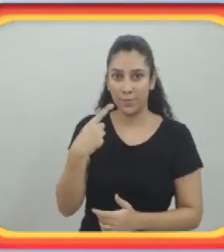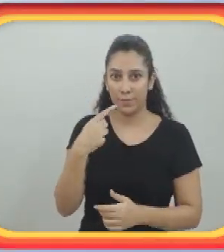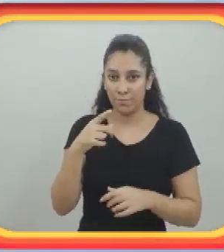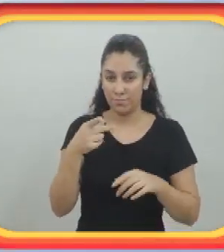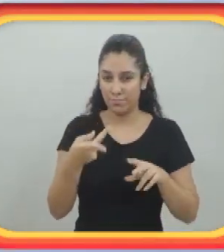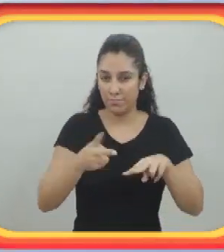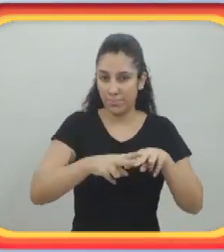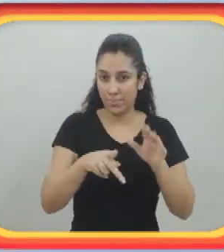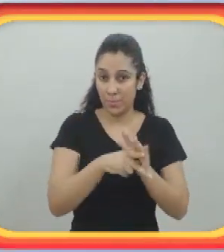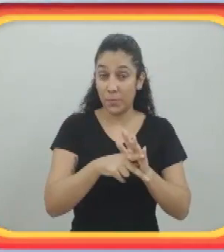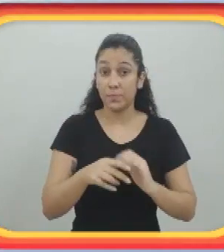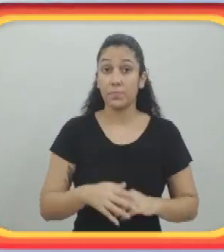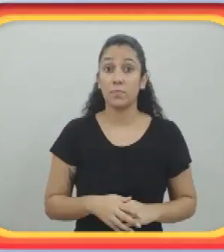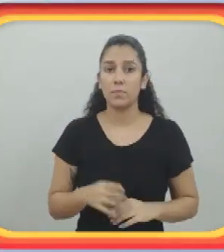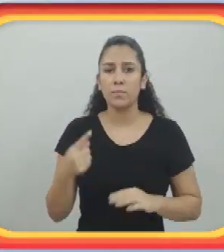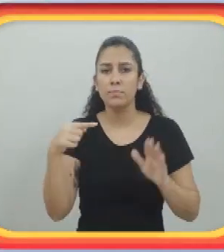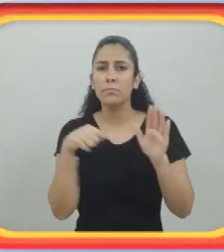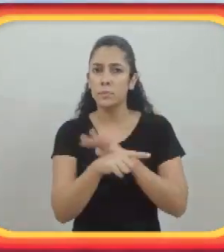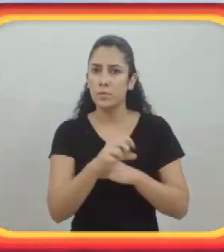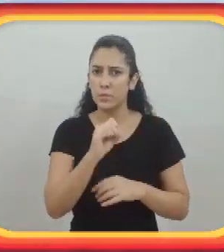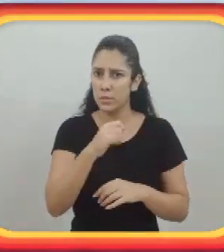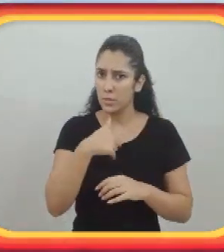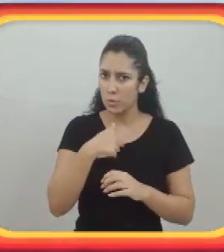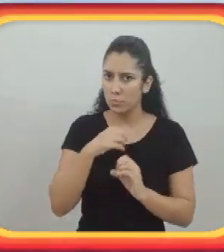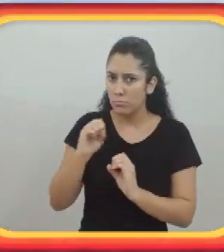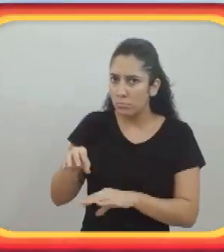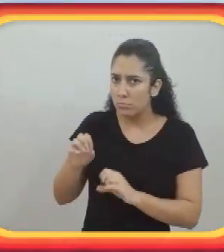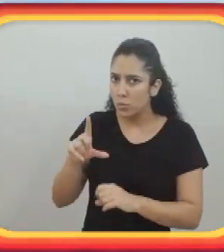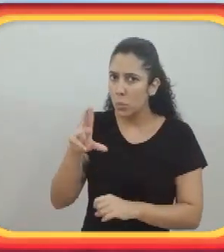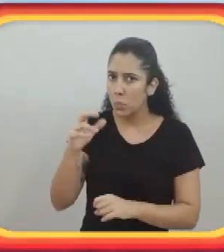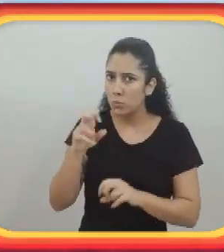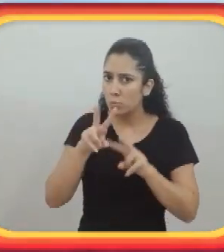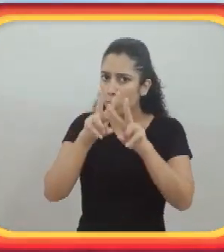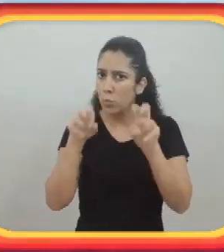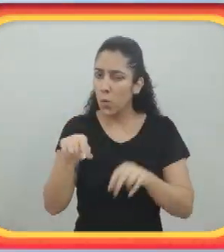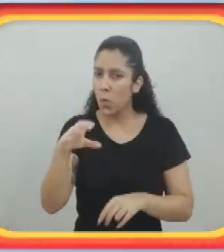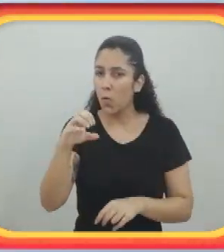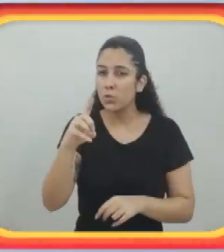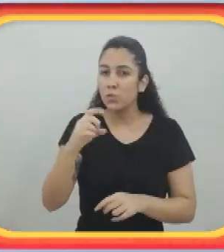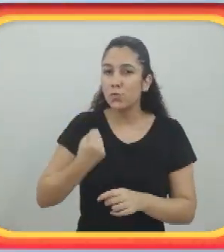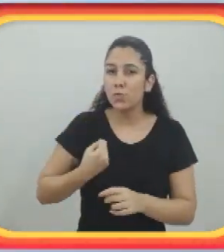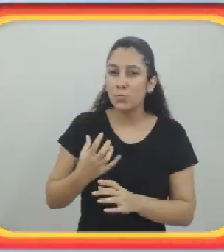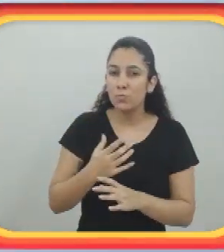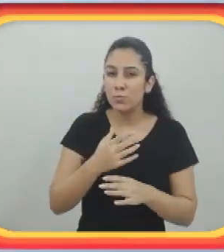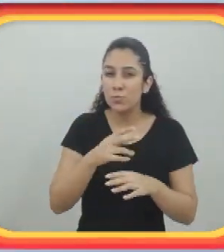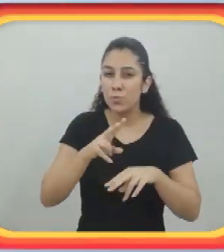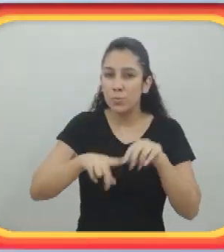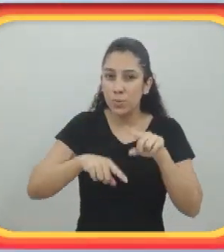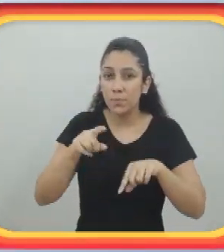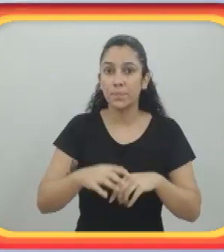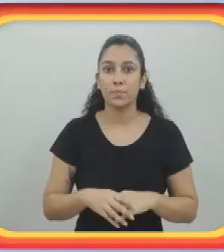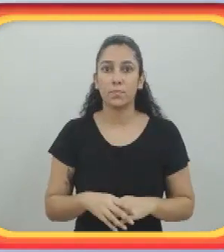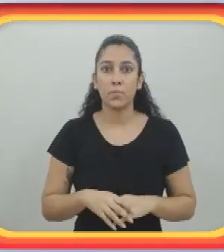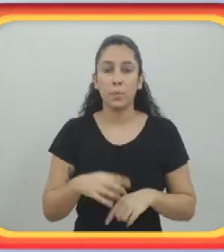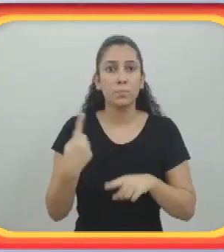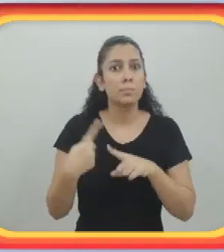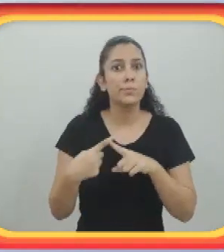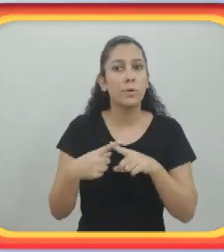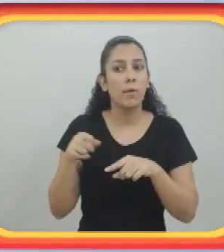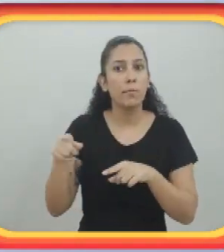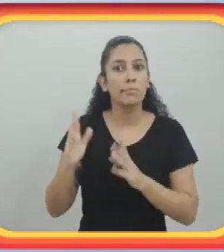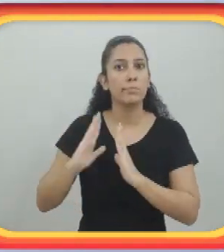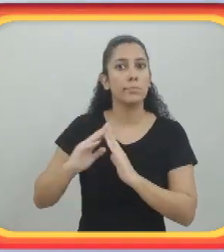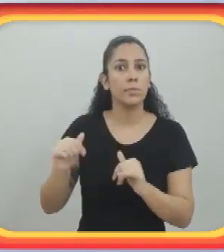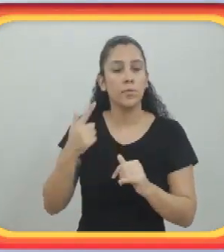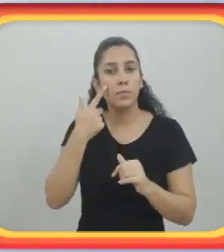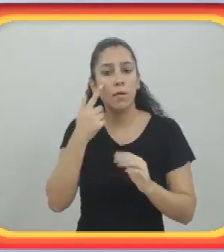acompanhar na faculdade, para ele ver como que era. E aí eu deixei ele comigo. E foi até interessante que o meu professor de